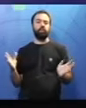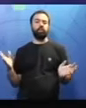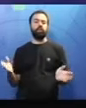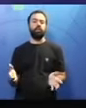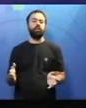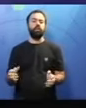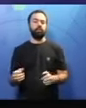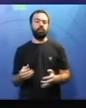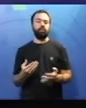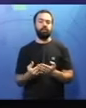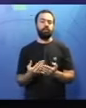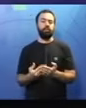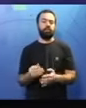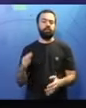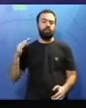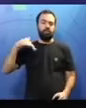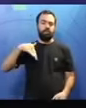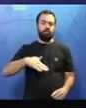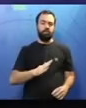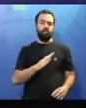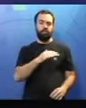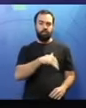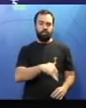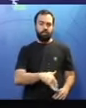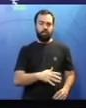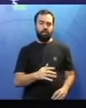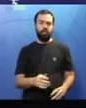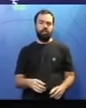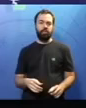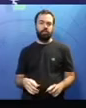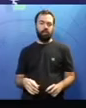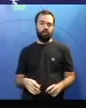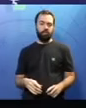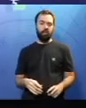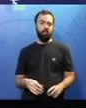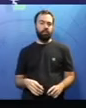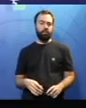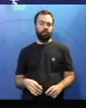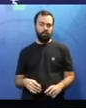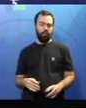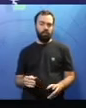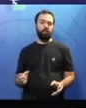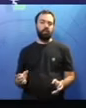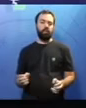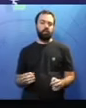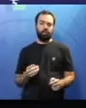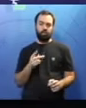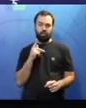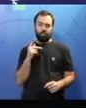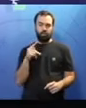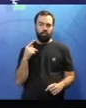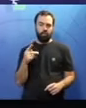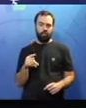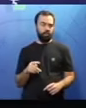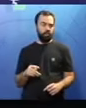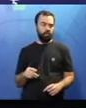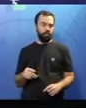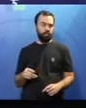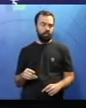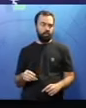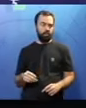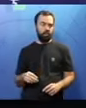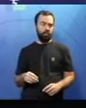das ondas, que é uma forma de fenômeno periódico. A gente vai falar sobre a sua forma e a